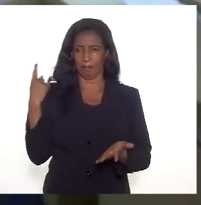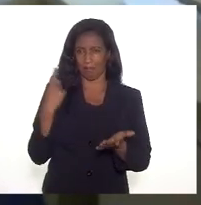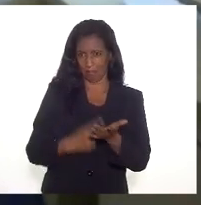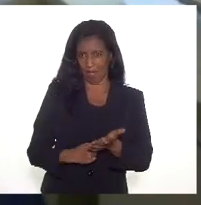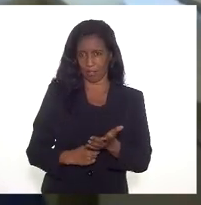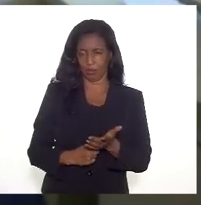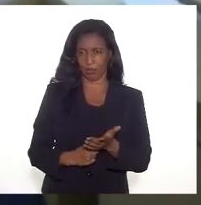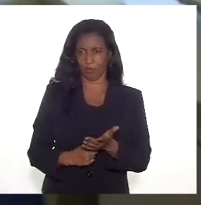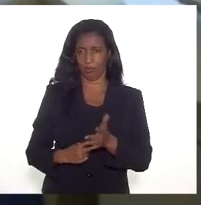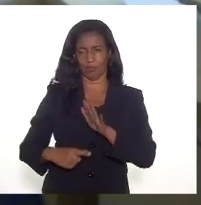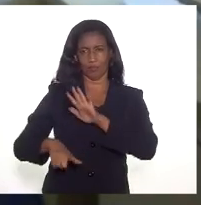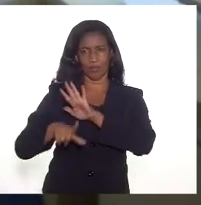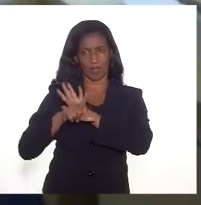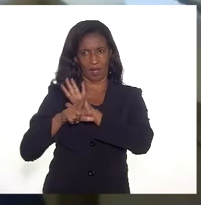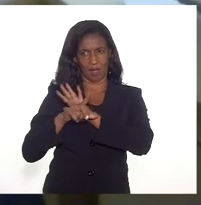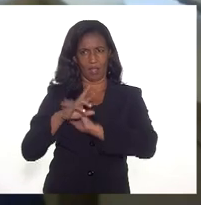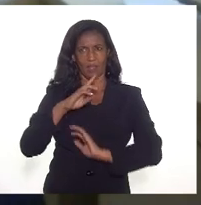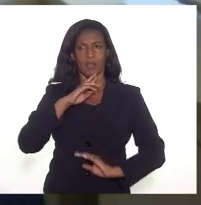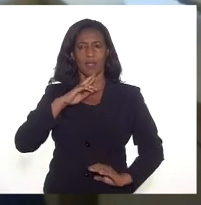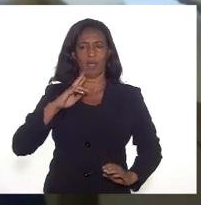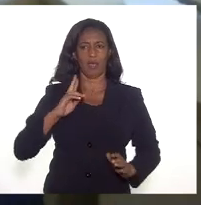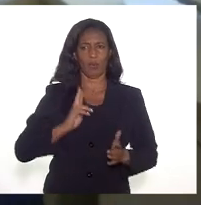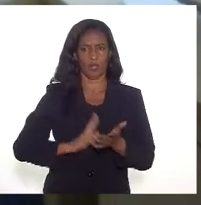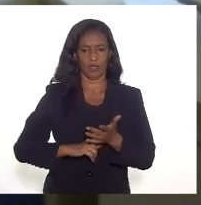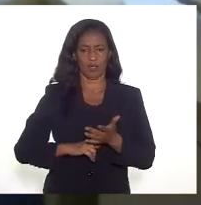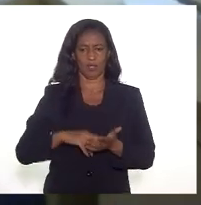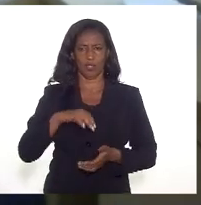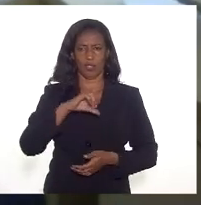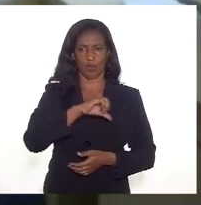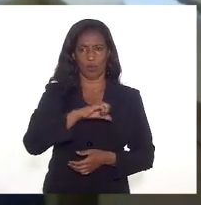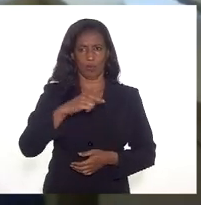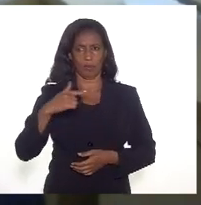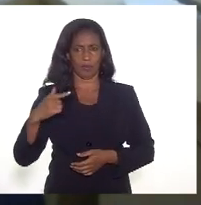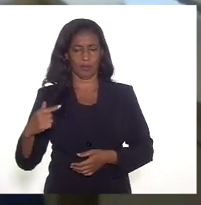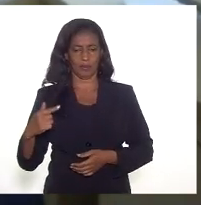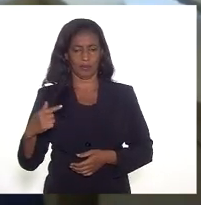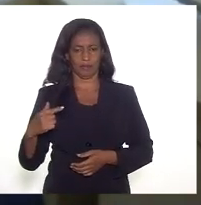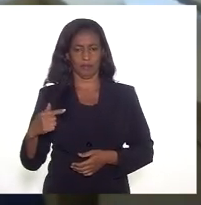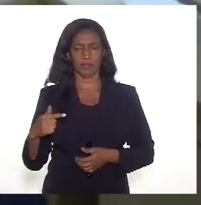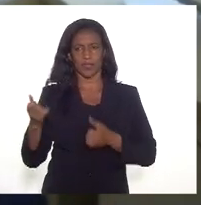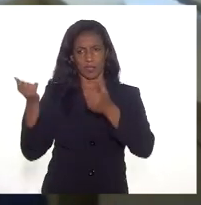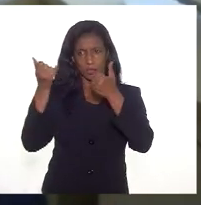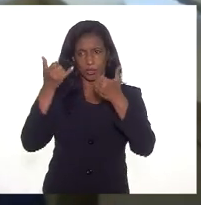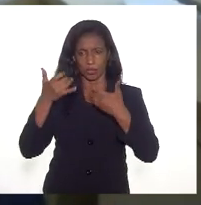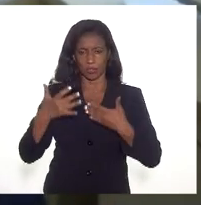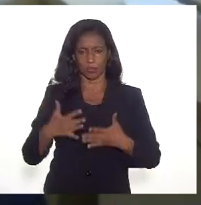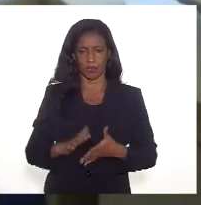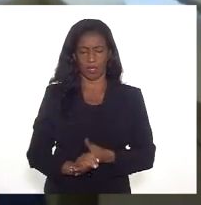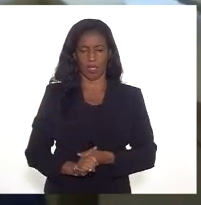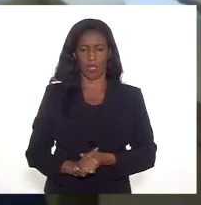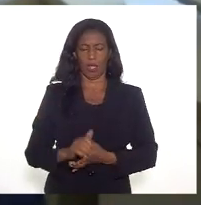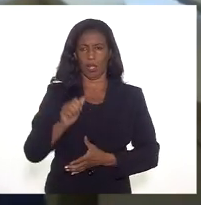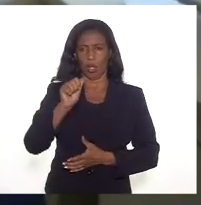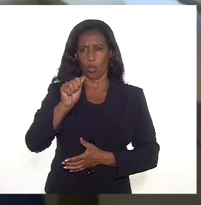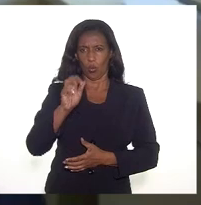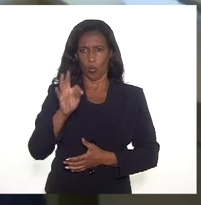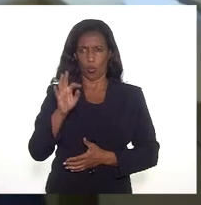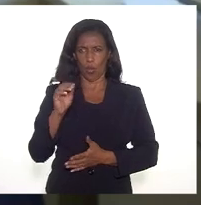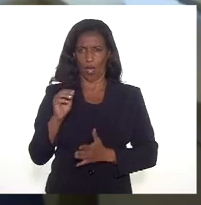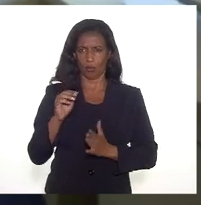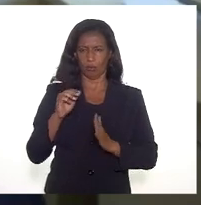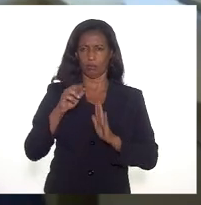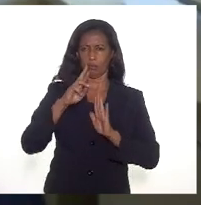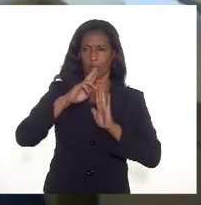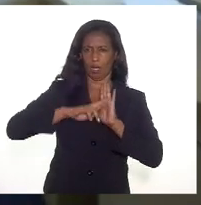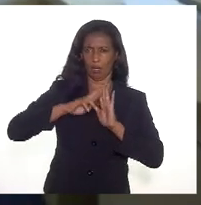incentivo fiscal da alíquota reduzida de 9 para 7, ser explicitado no ato regulamentatório da